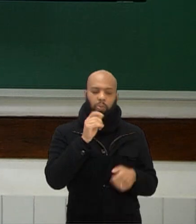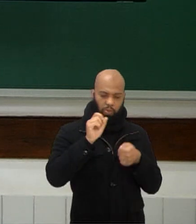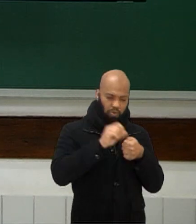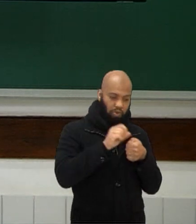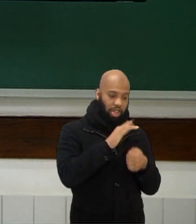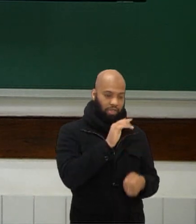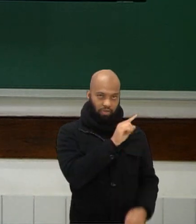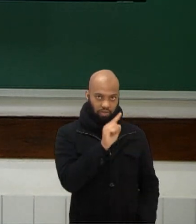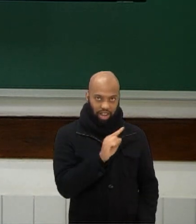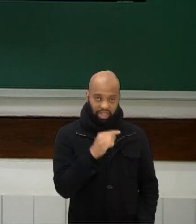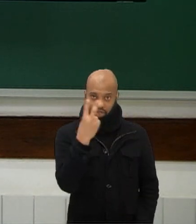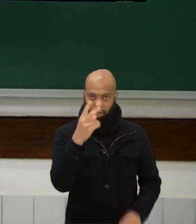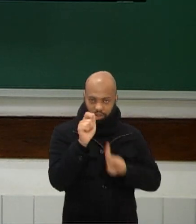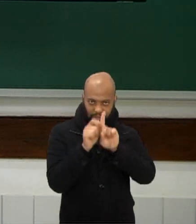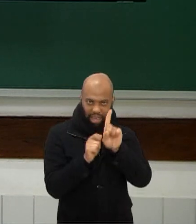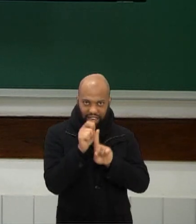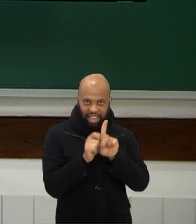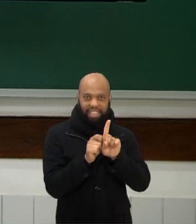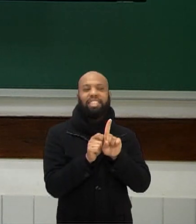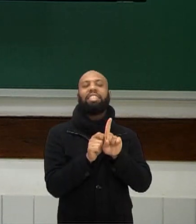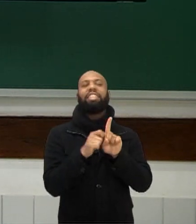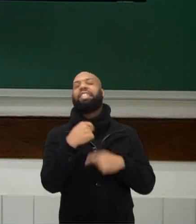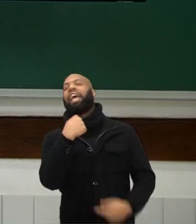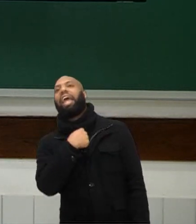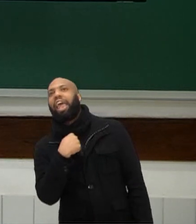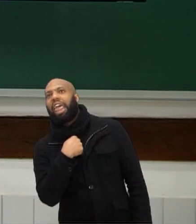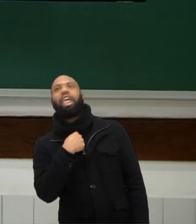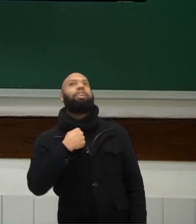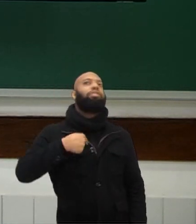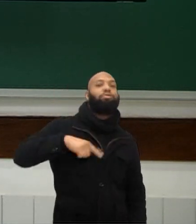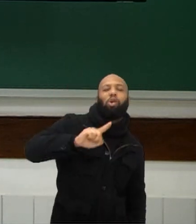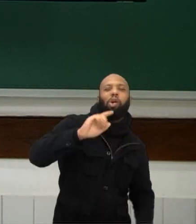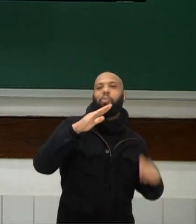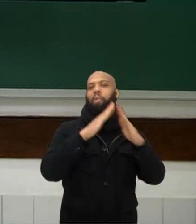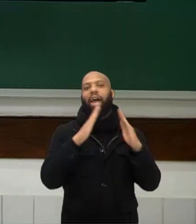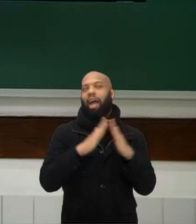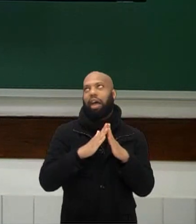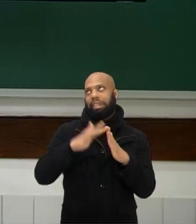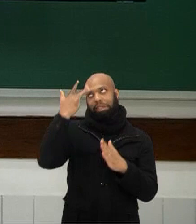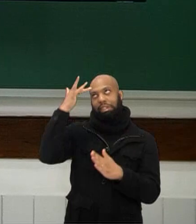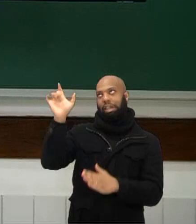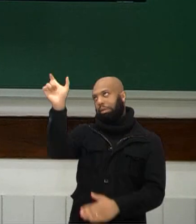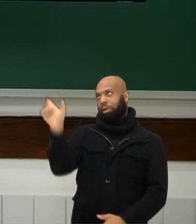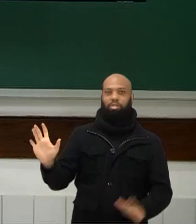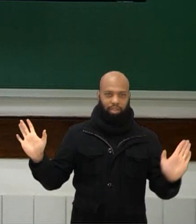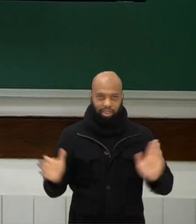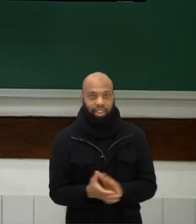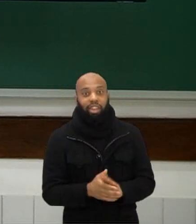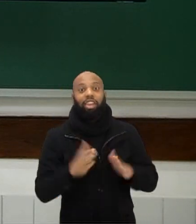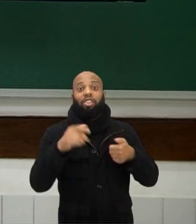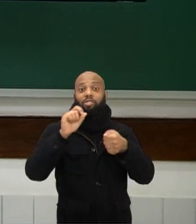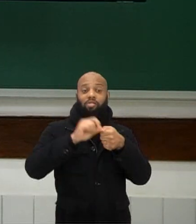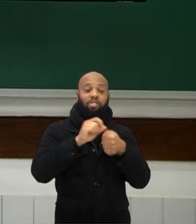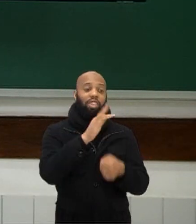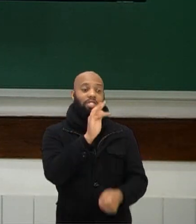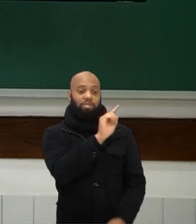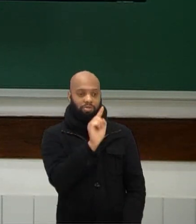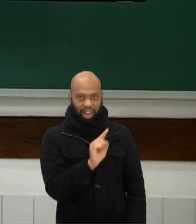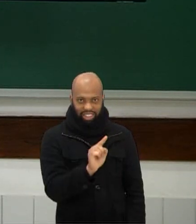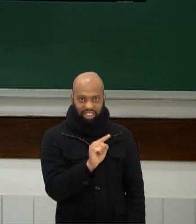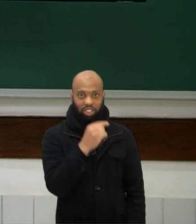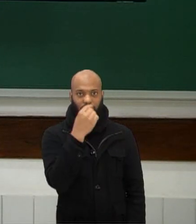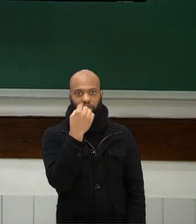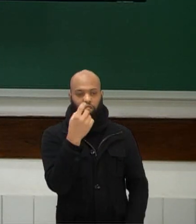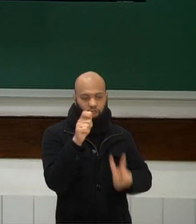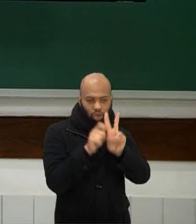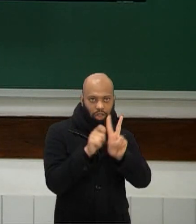2 meses que eu fui para casa de não sei quem. Então, ó, faz 2 meses, não